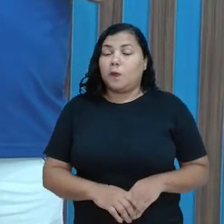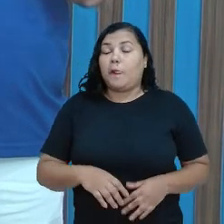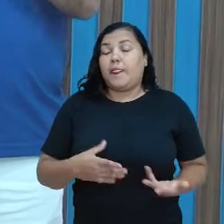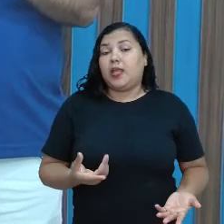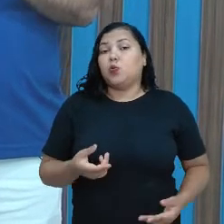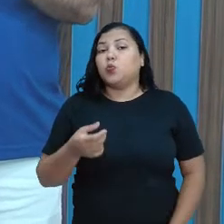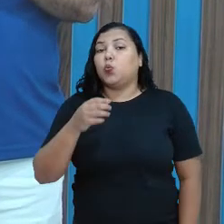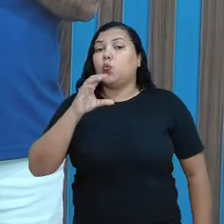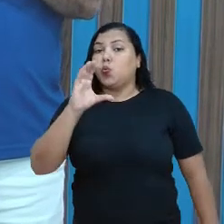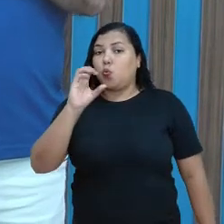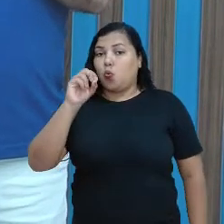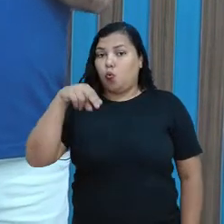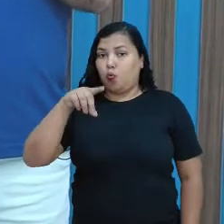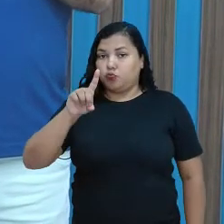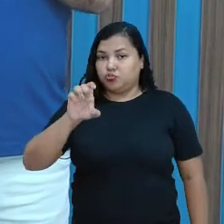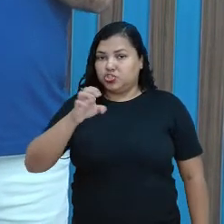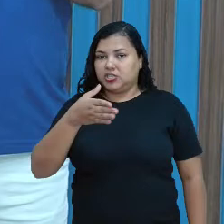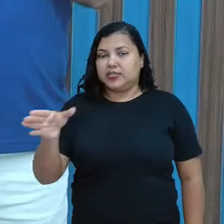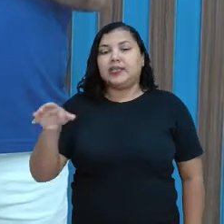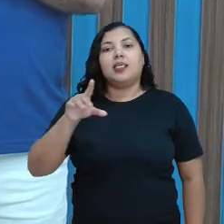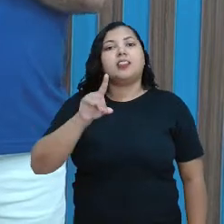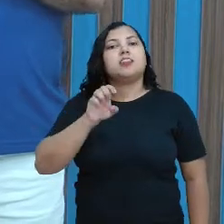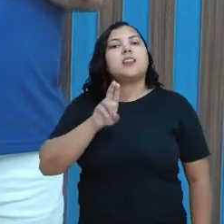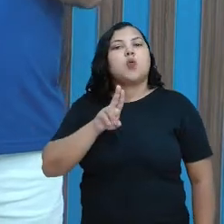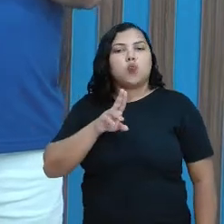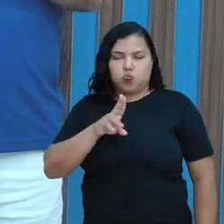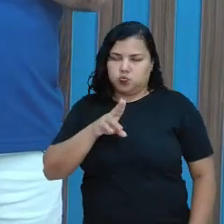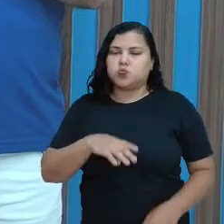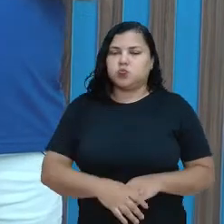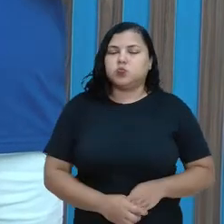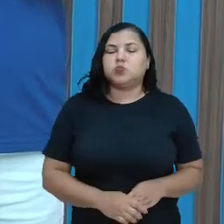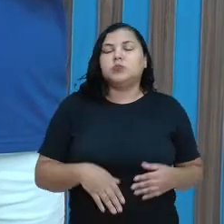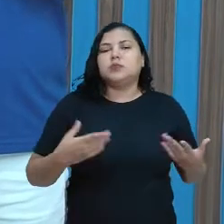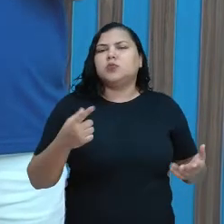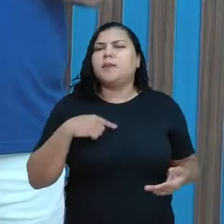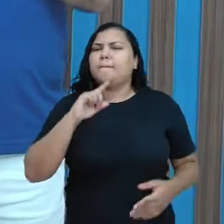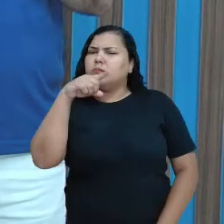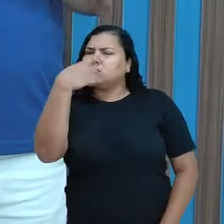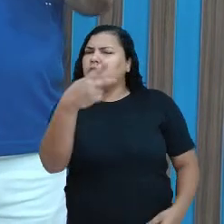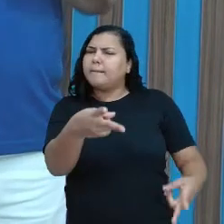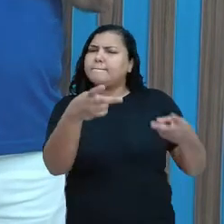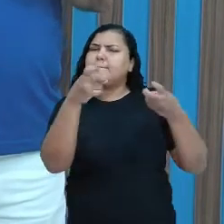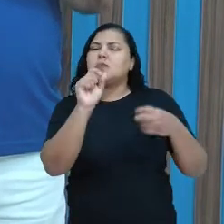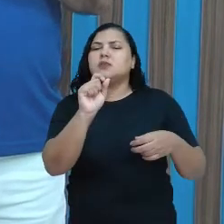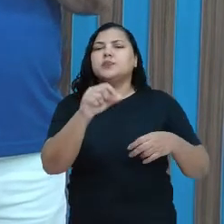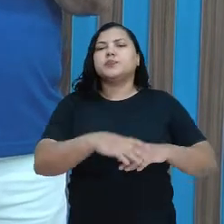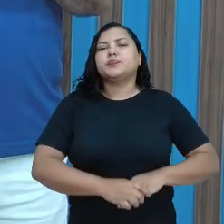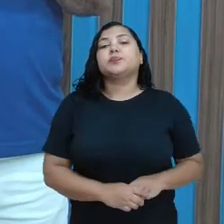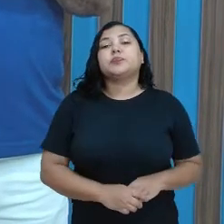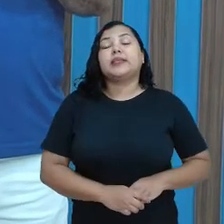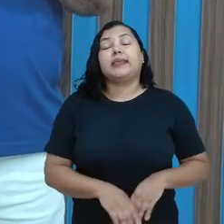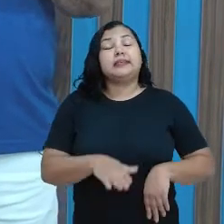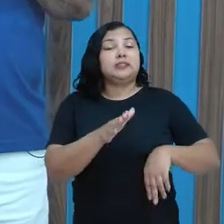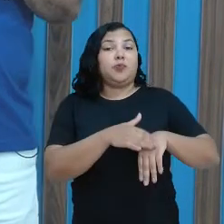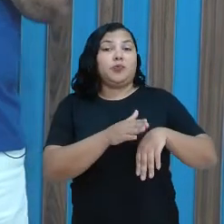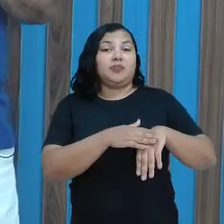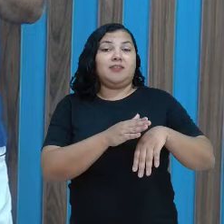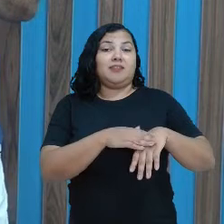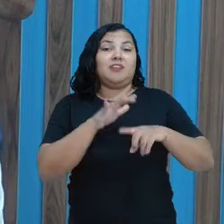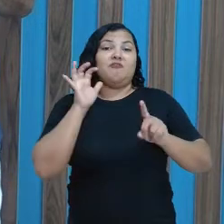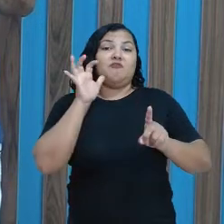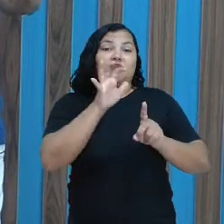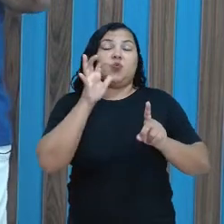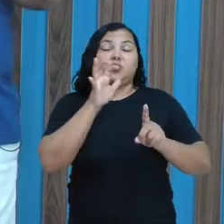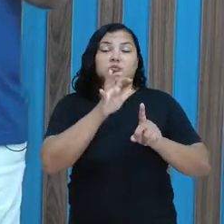E nesse sentido, o que é que acontece? A gente vai observar mais na frente, né, que essa situação fez com